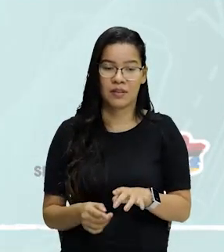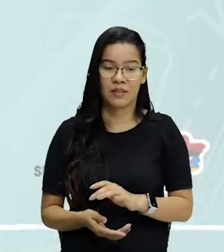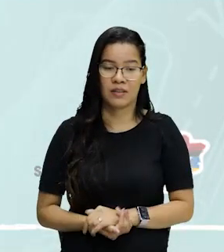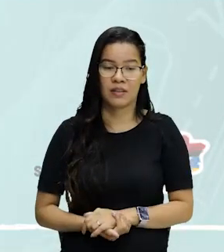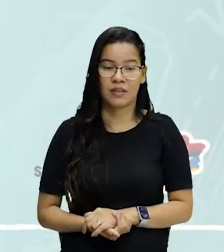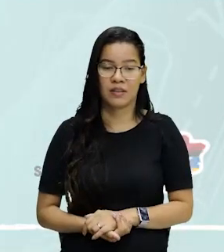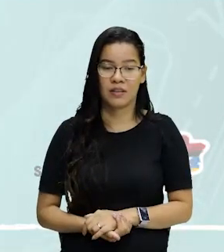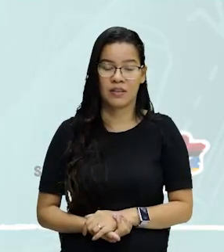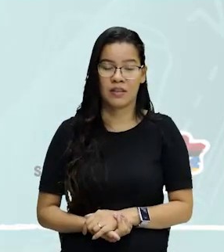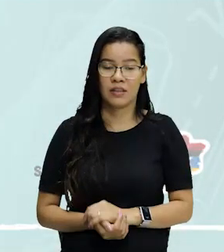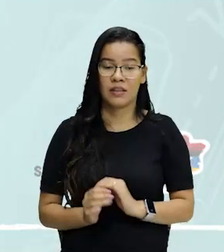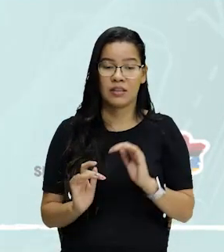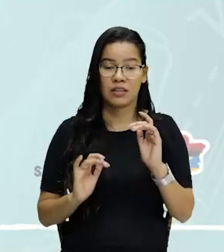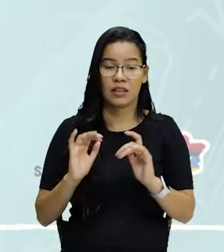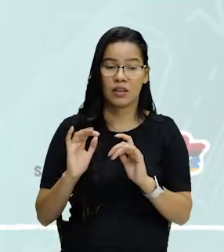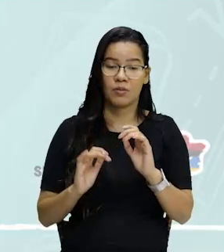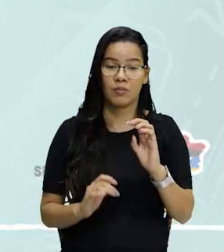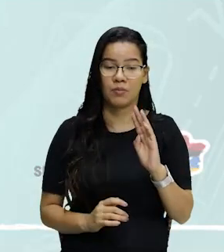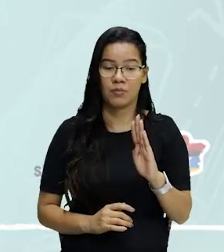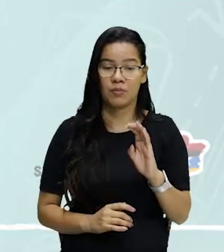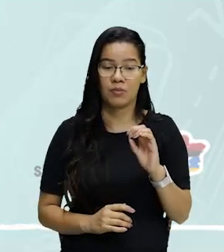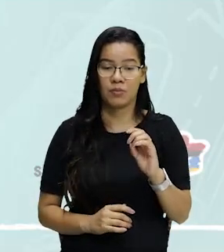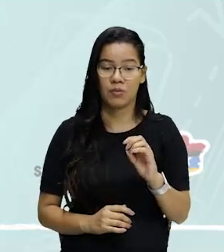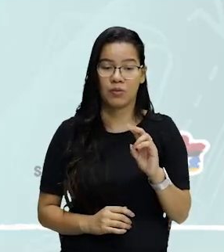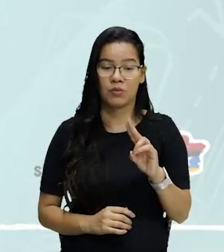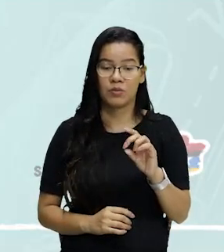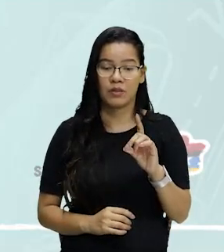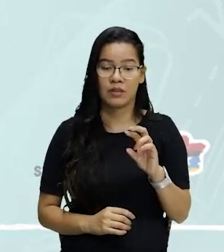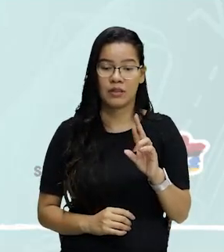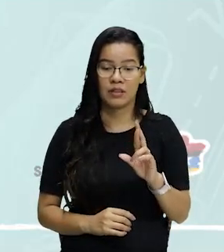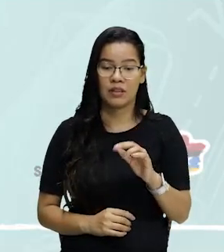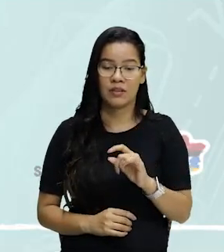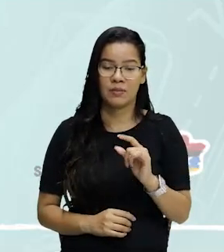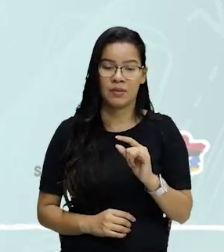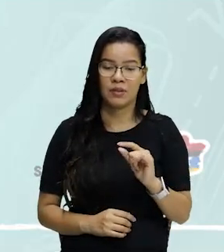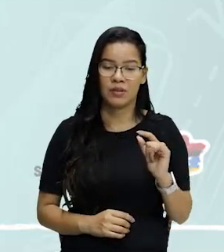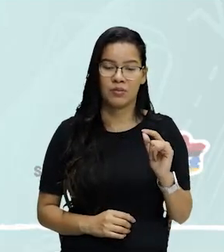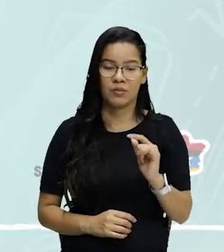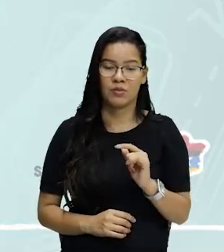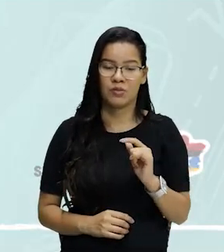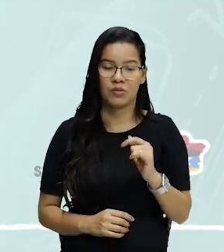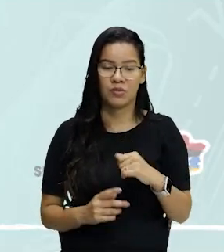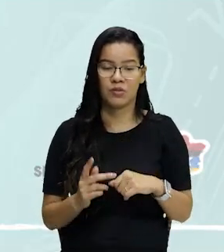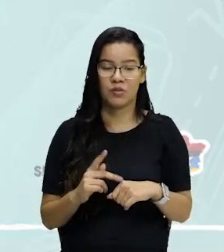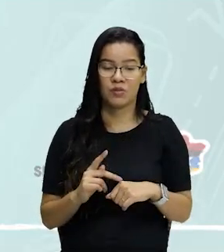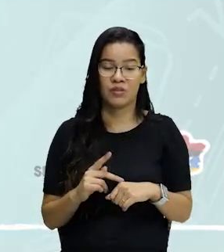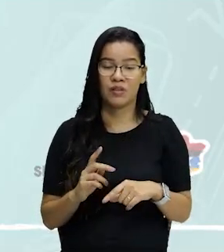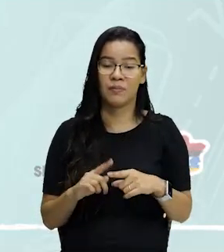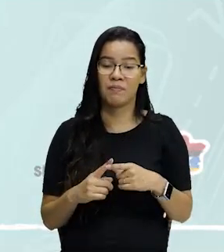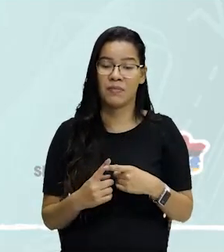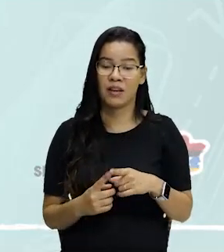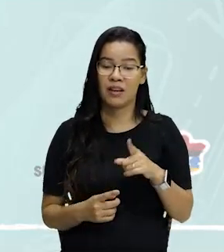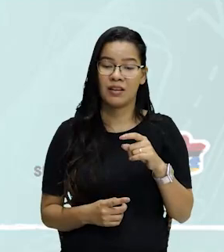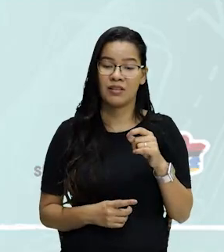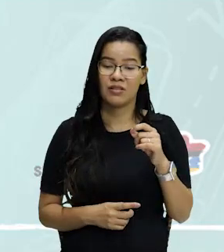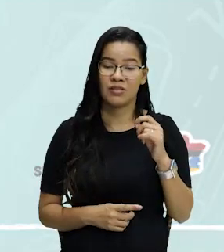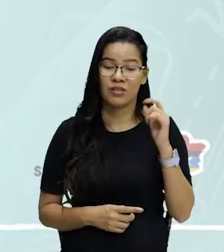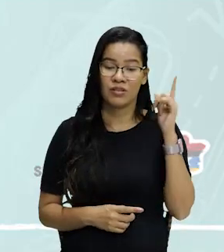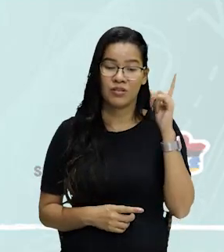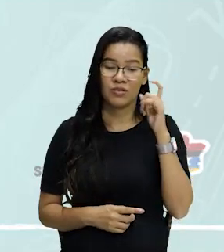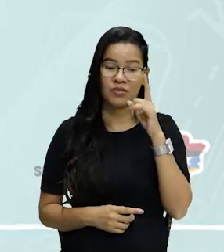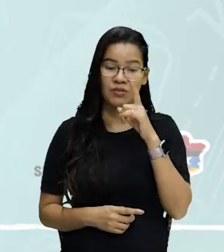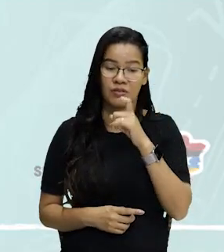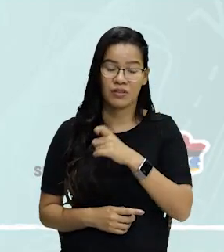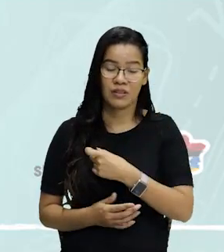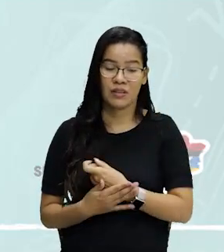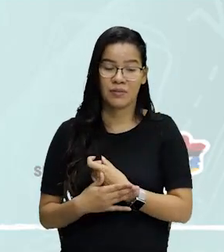boulder é a escalada de blocos pequenos de rocha. mas extremamente difíceis. É a forma